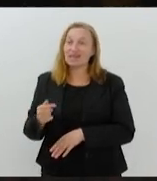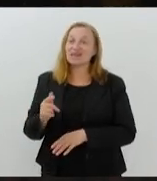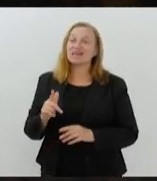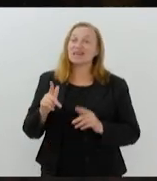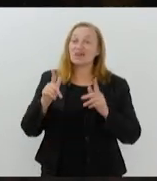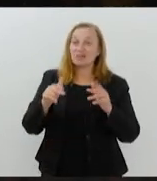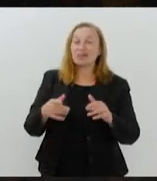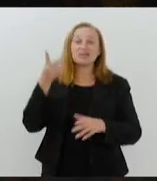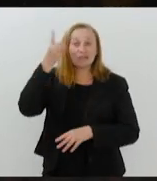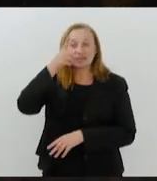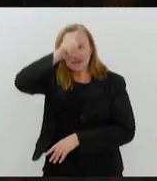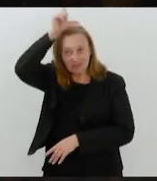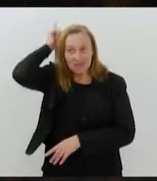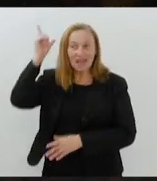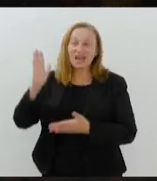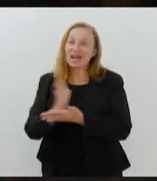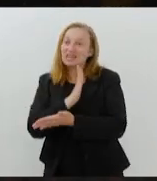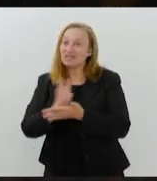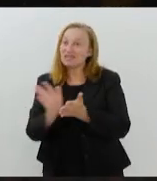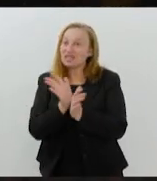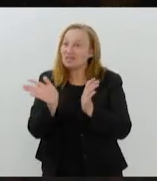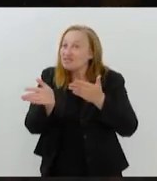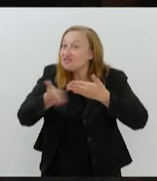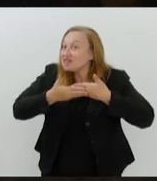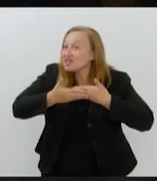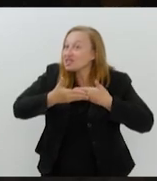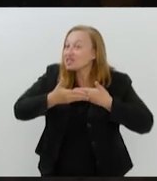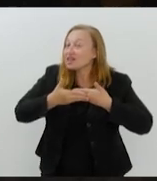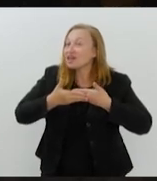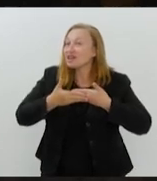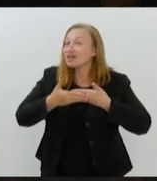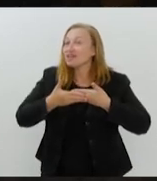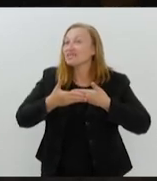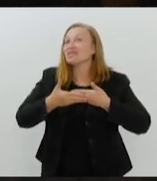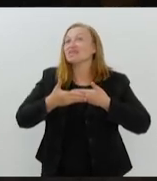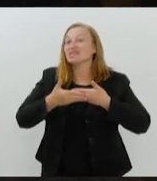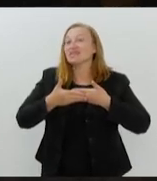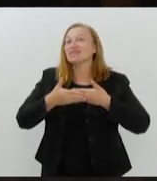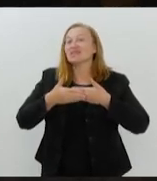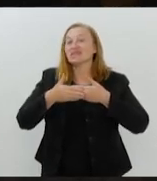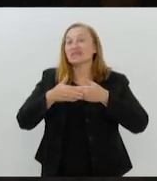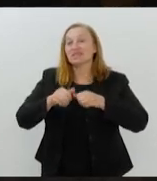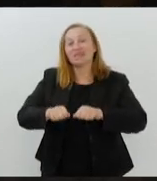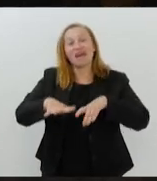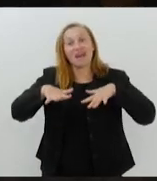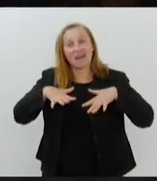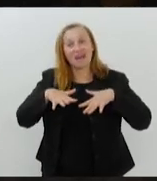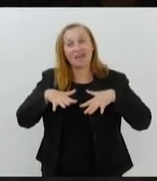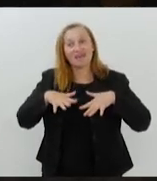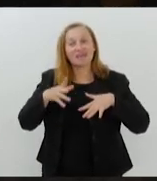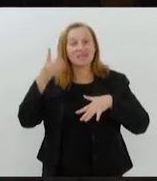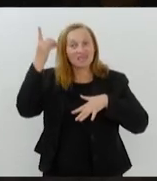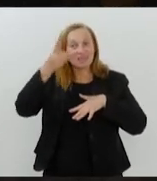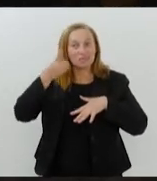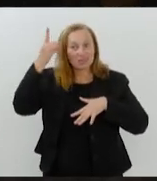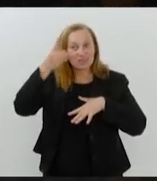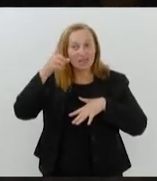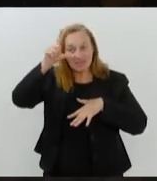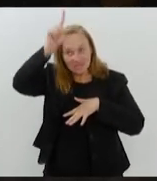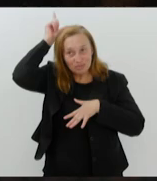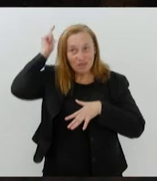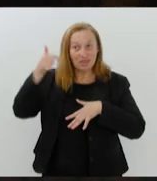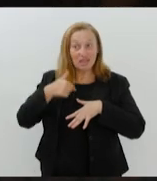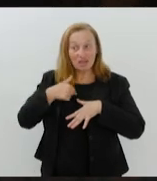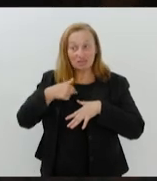Muitas das vezes a gente fecha as portas da Assembleia Legislativa. Eu saí no deputado Luiz Paulo e as portas